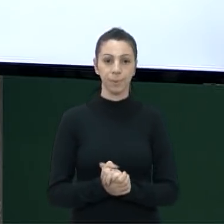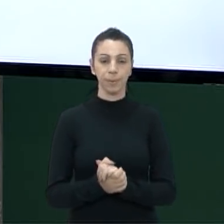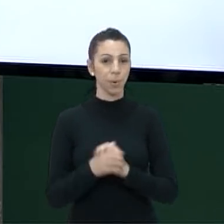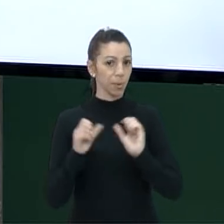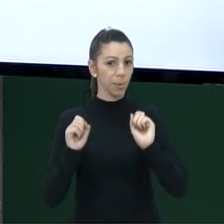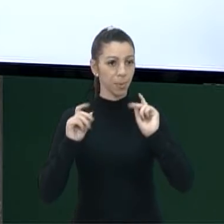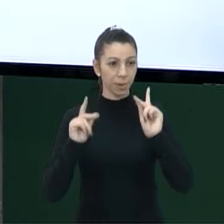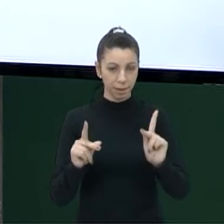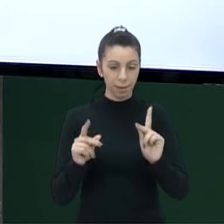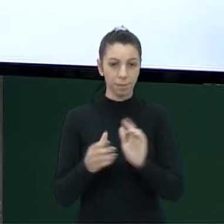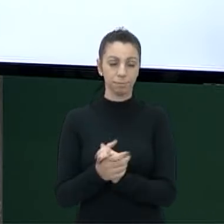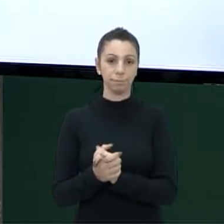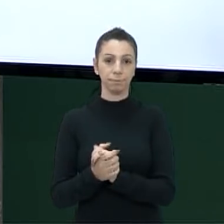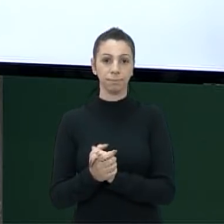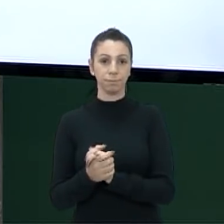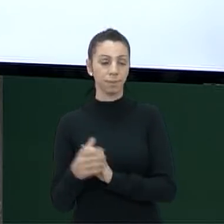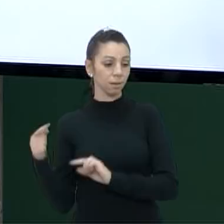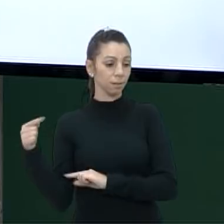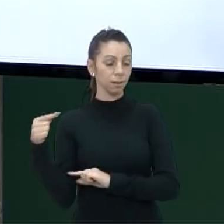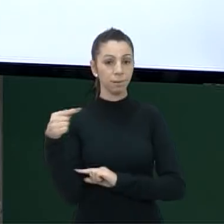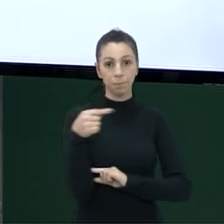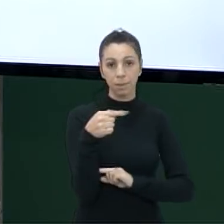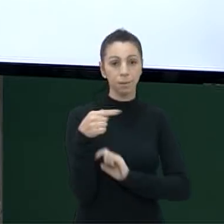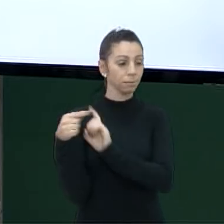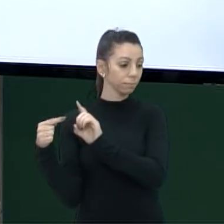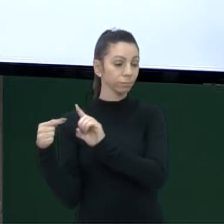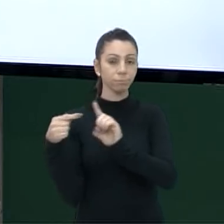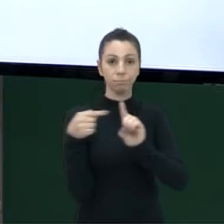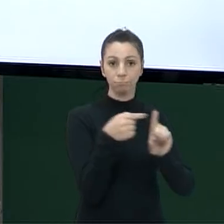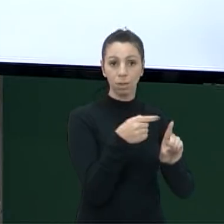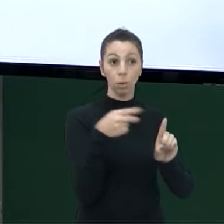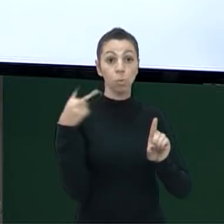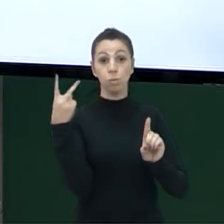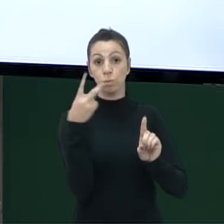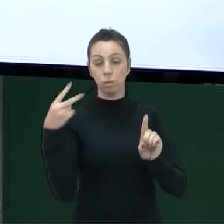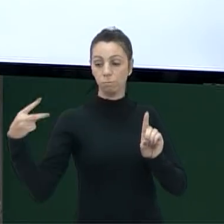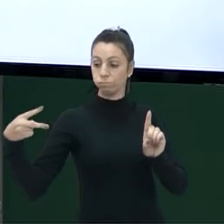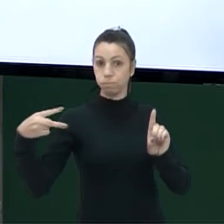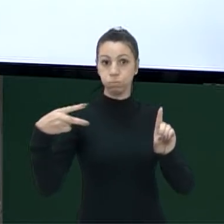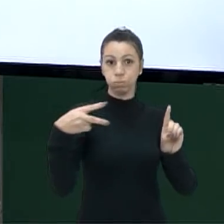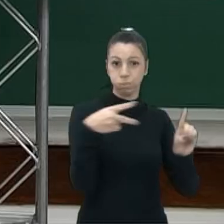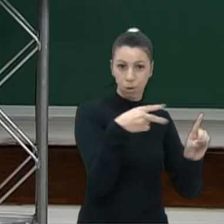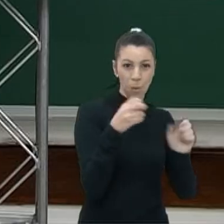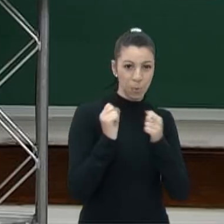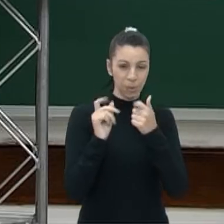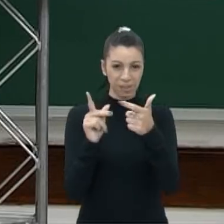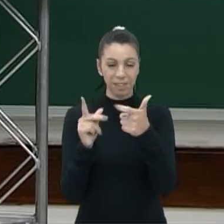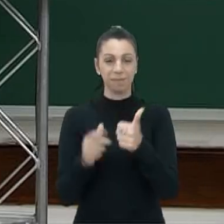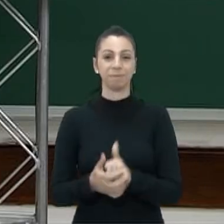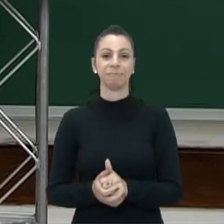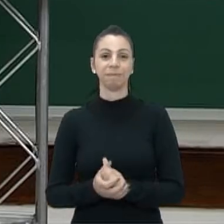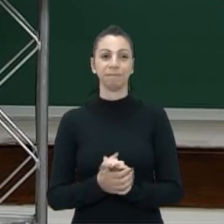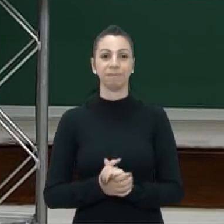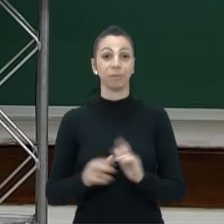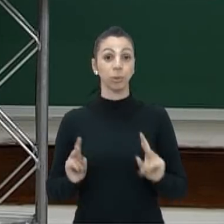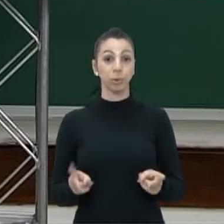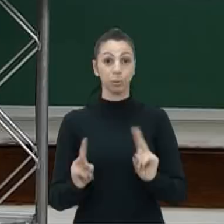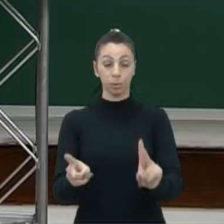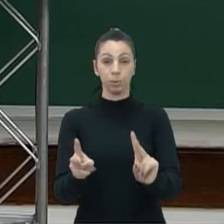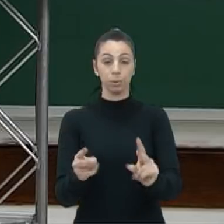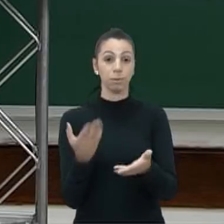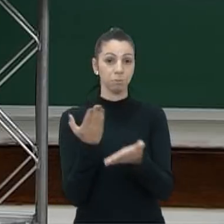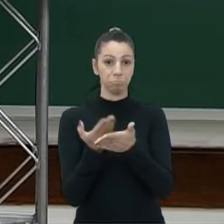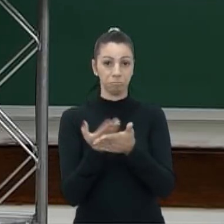Beleza? Mesma direção, mesmo sentido, ou seja, para a direita também. Beleza, meus queridos? Vamos dar continuidade, então, aos